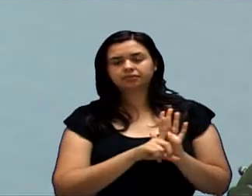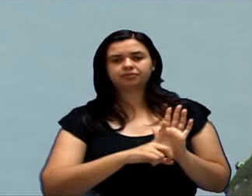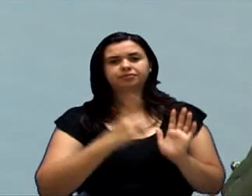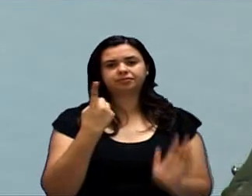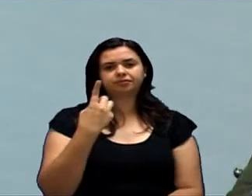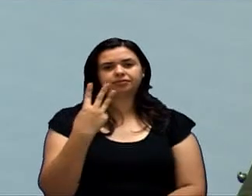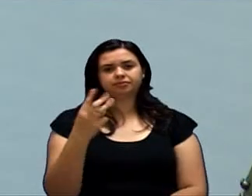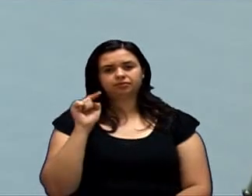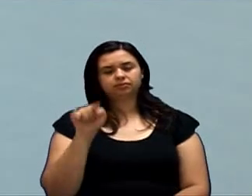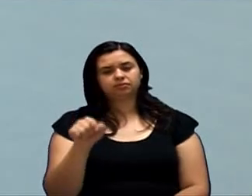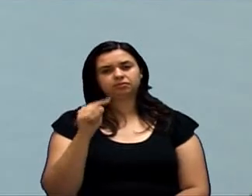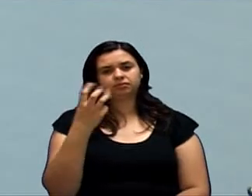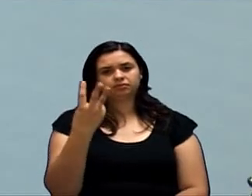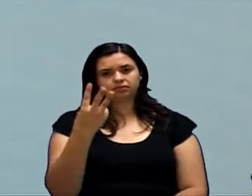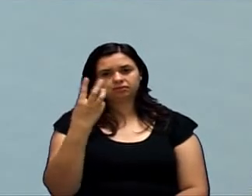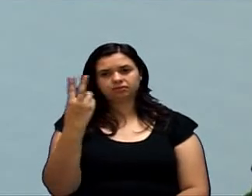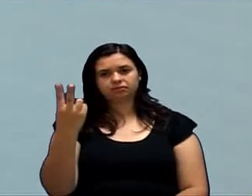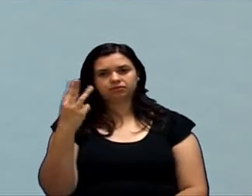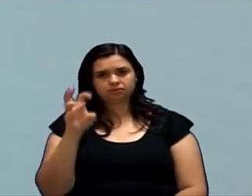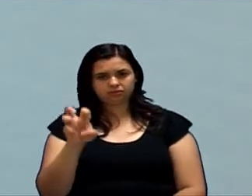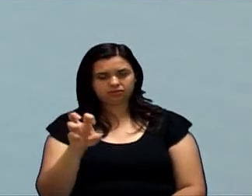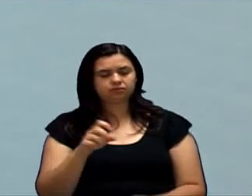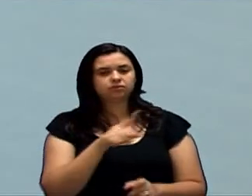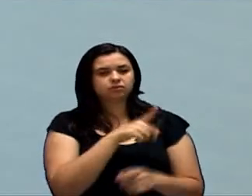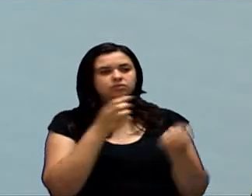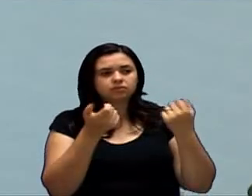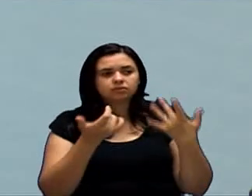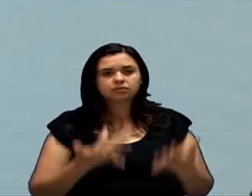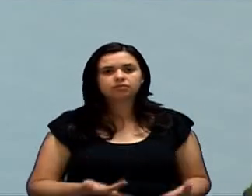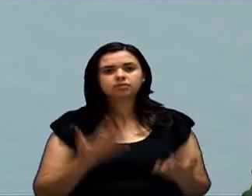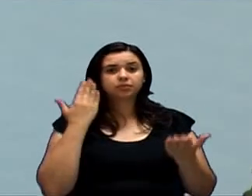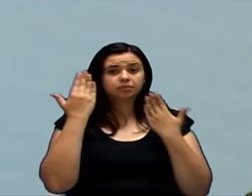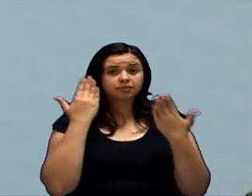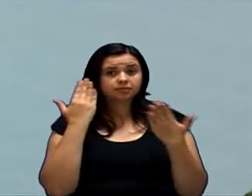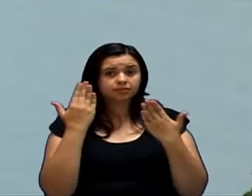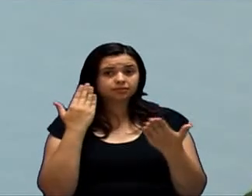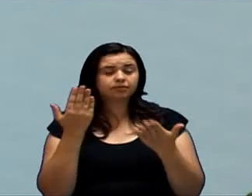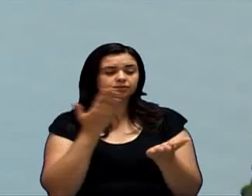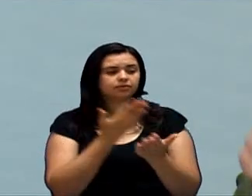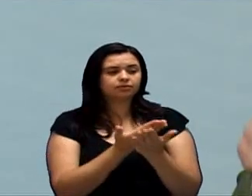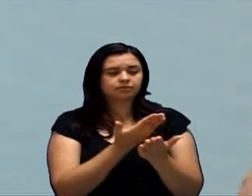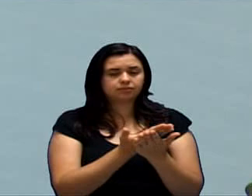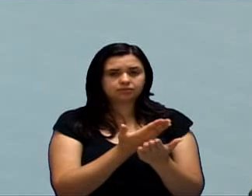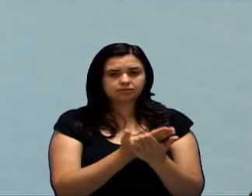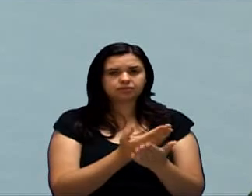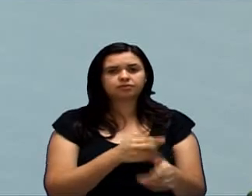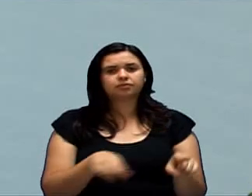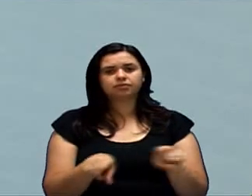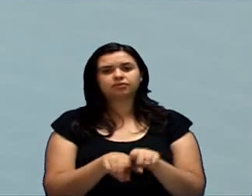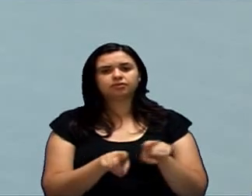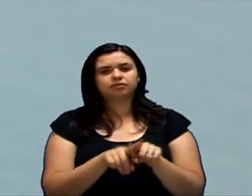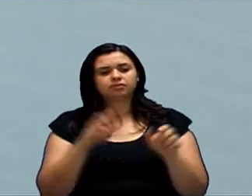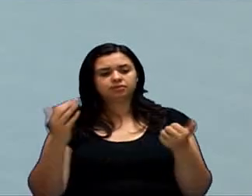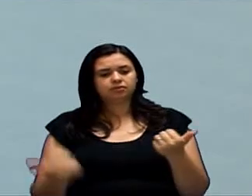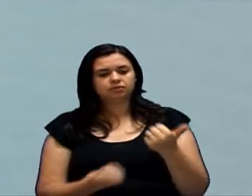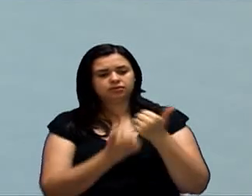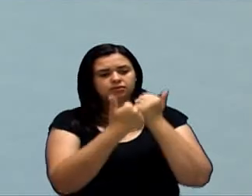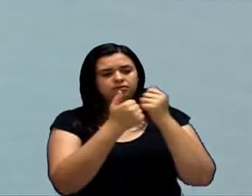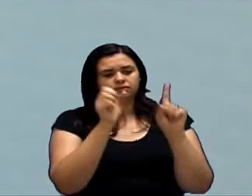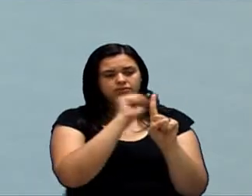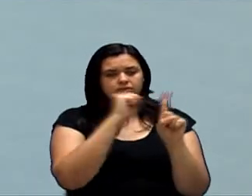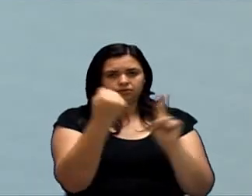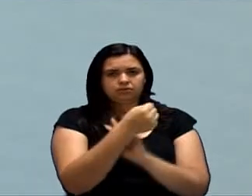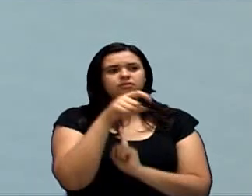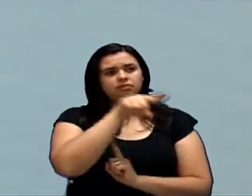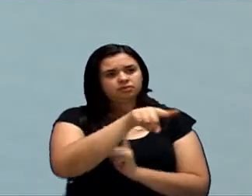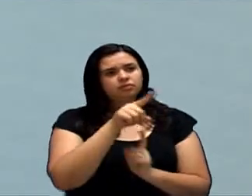13.935, de 2019, que implementa o serviço de psicólogo escolar, de assistente social nas